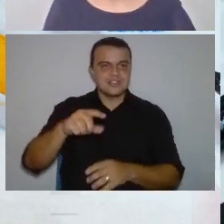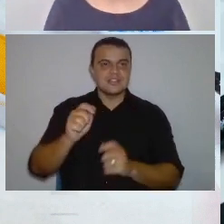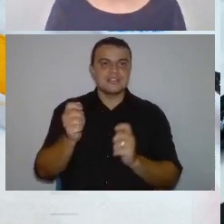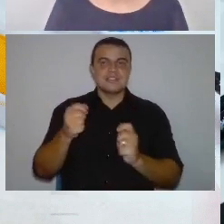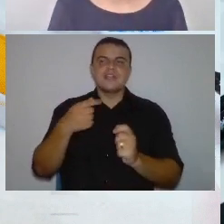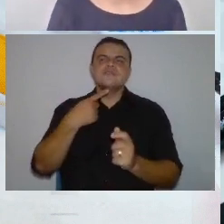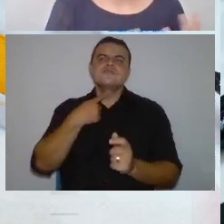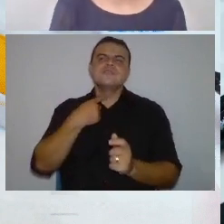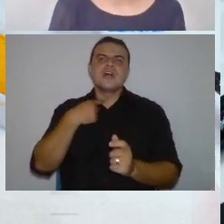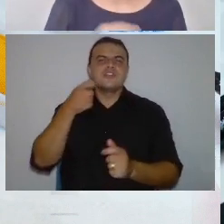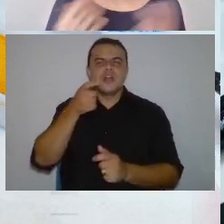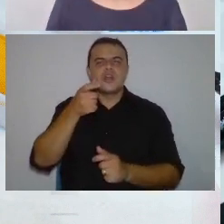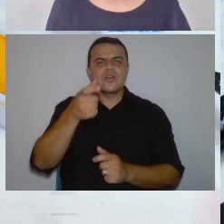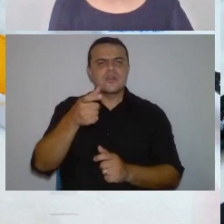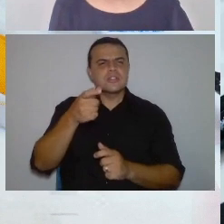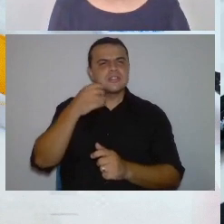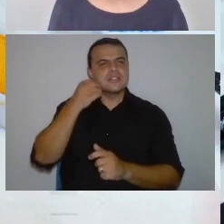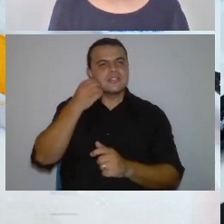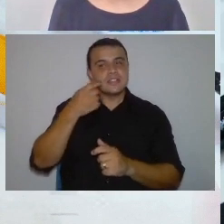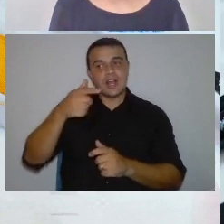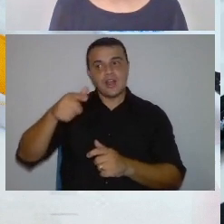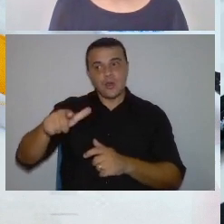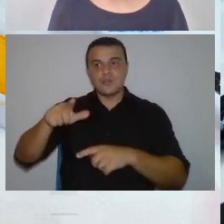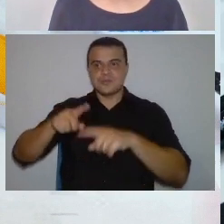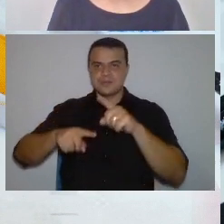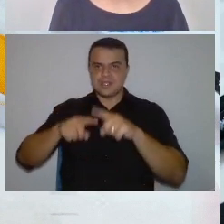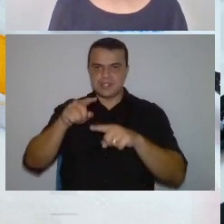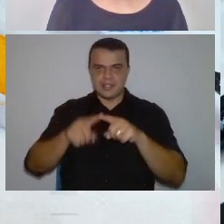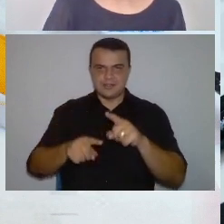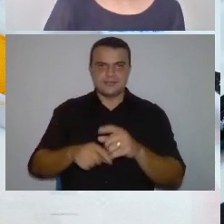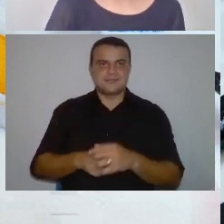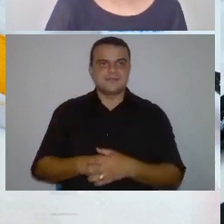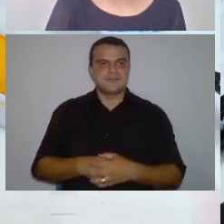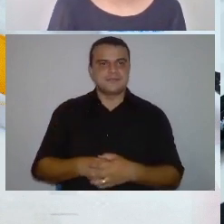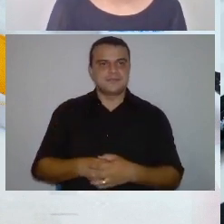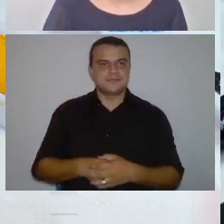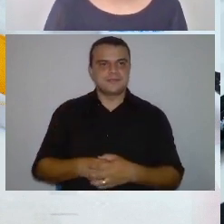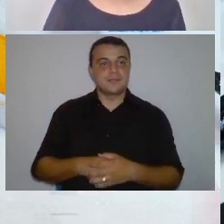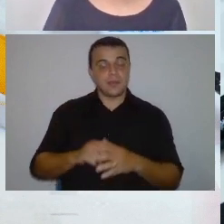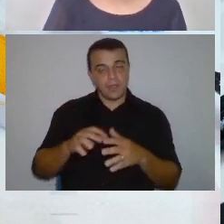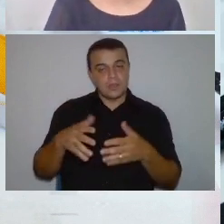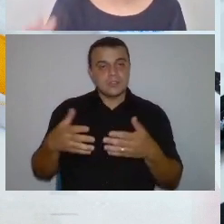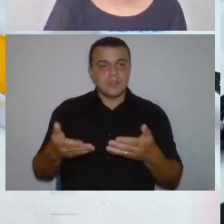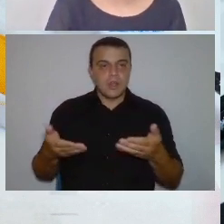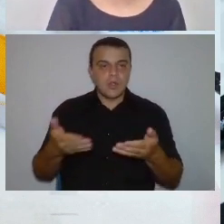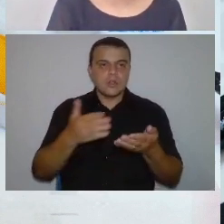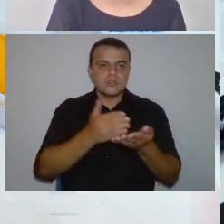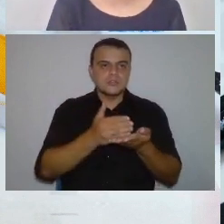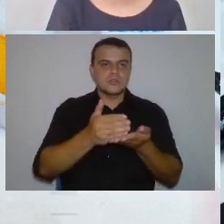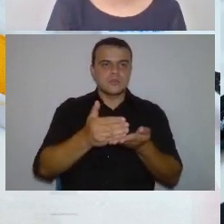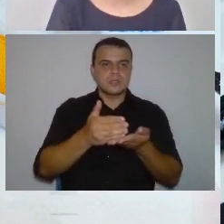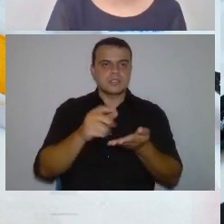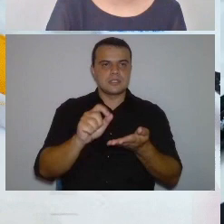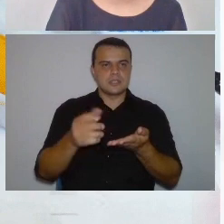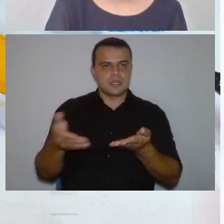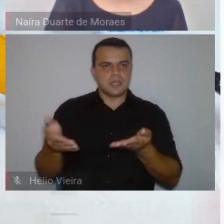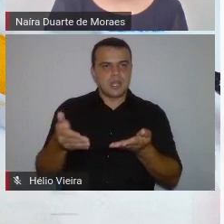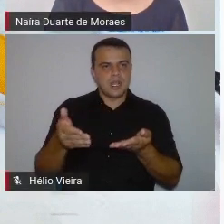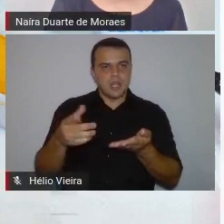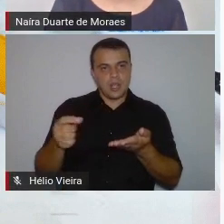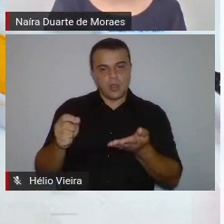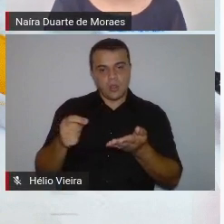despertem em vocês curiosidade para testar com outros materiais, ok? Então, a gente vai começar esse